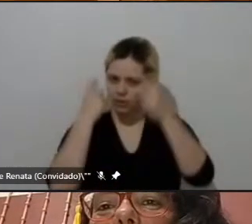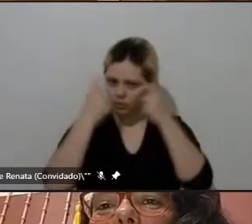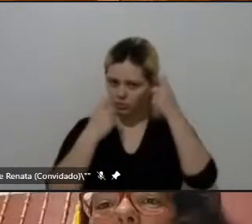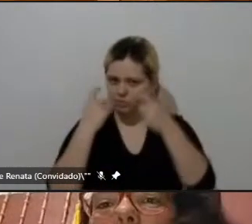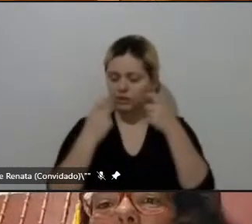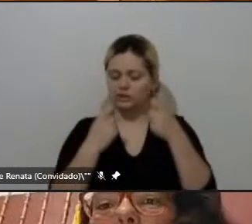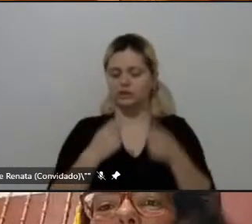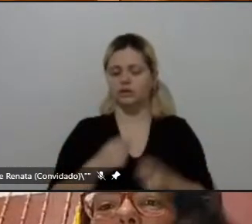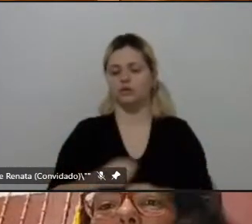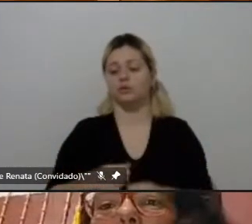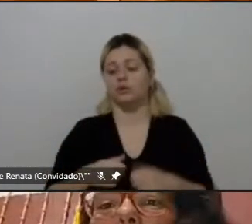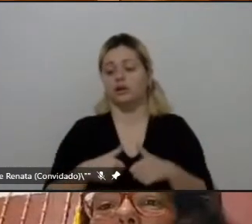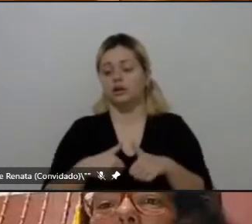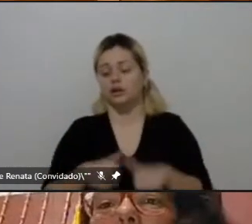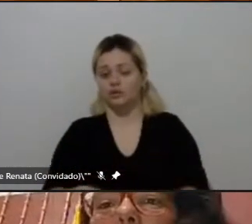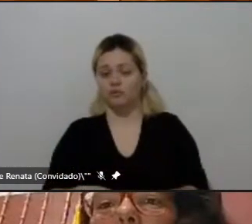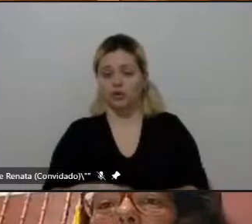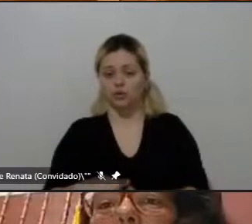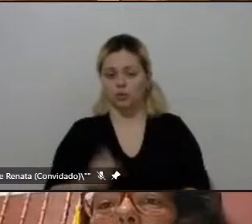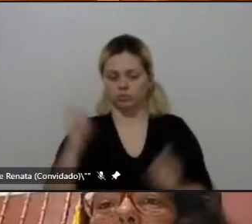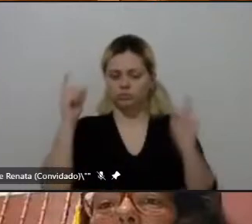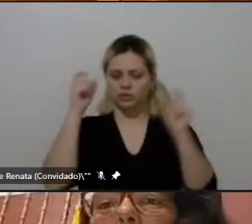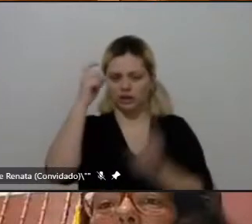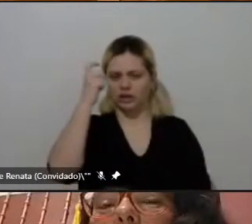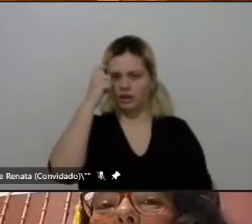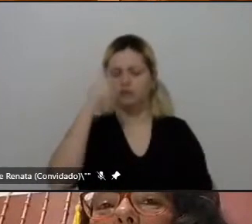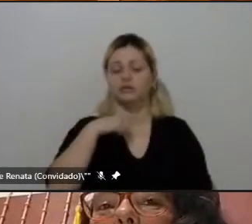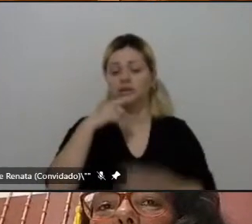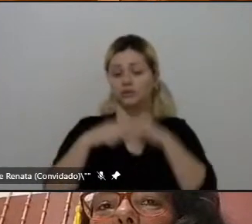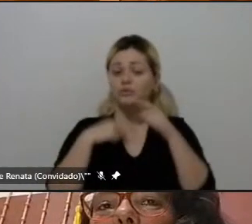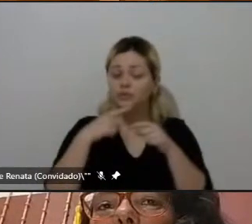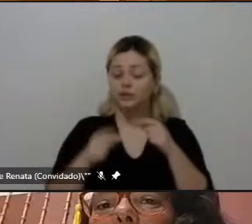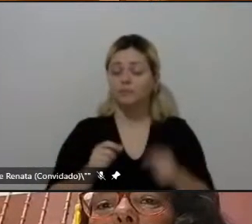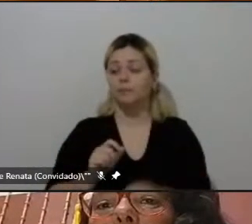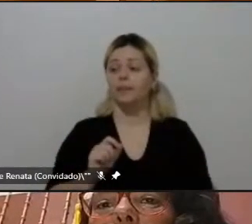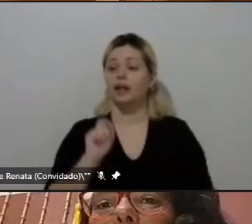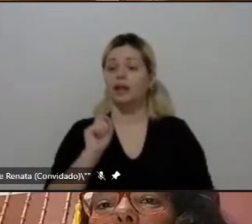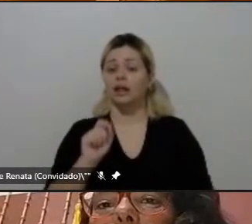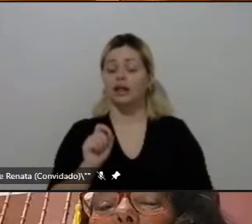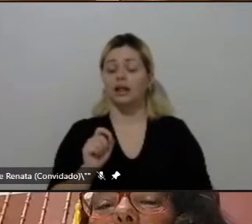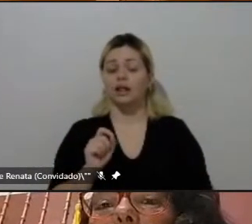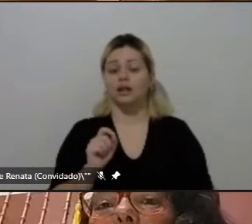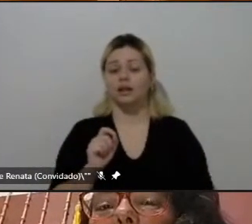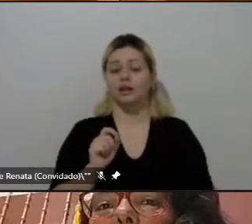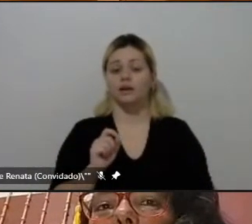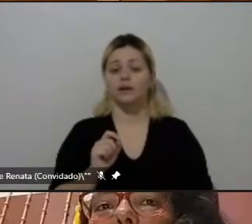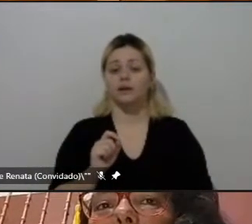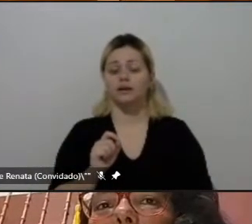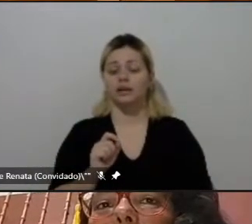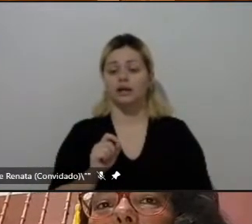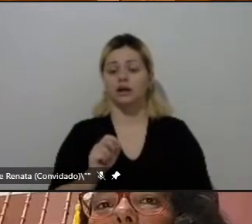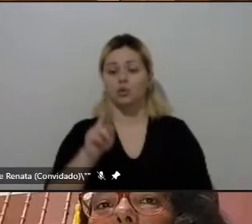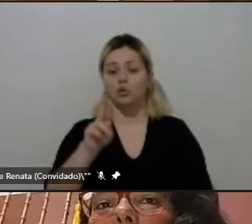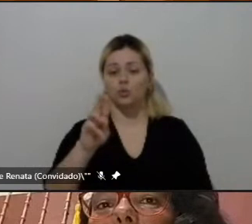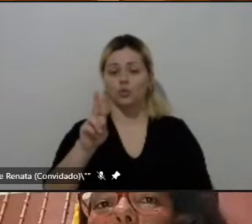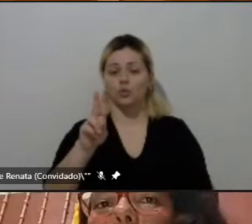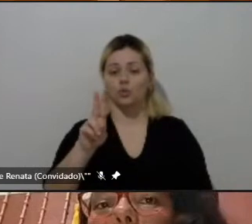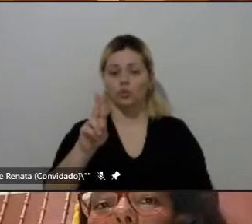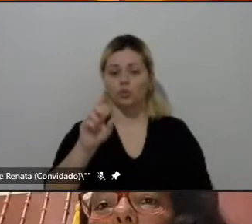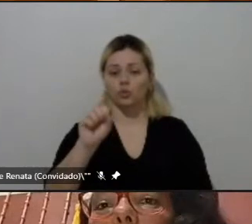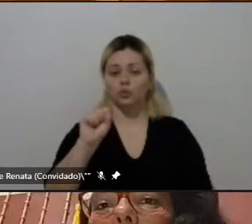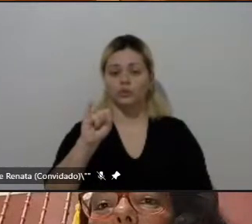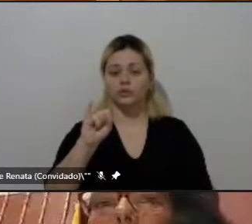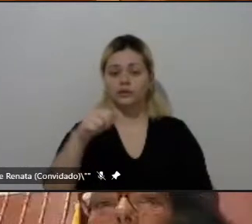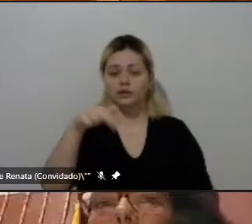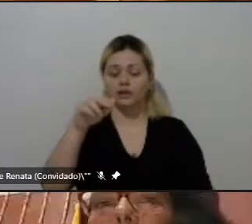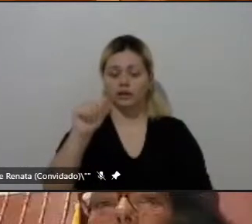externada lá no Fórum de Mudanças Climáticas, que é a questão usina nuclear. Você sabe